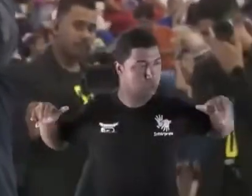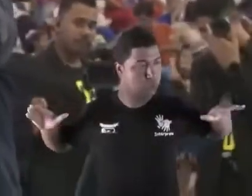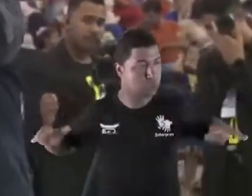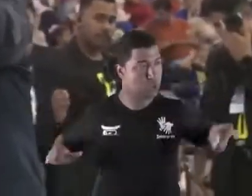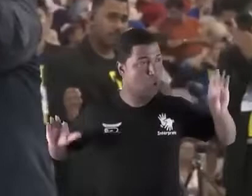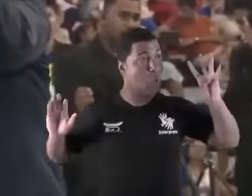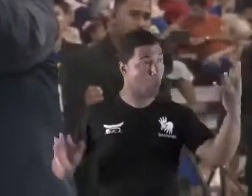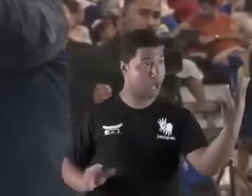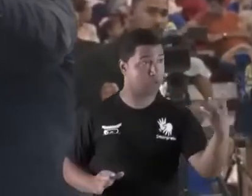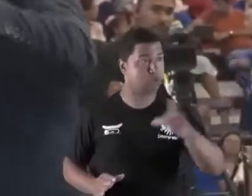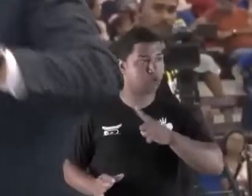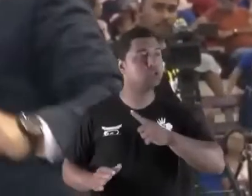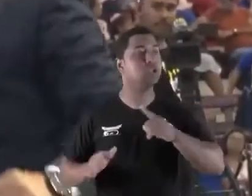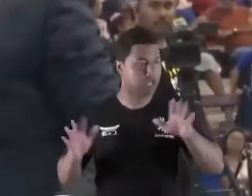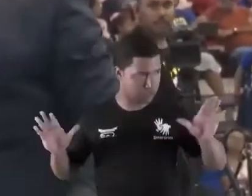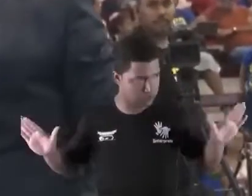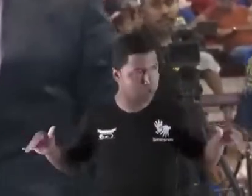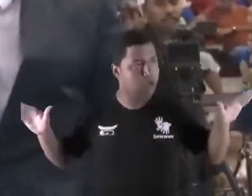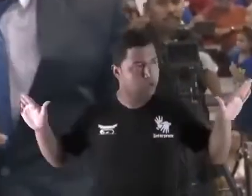Prontidão.